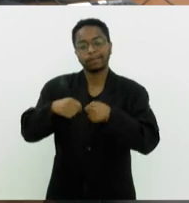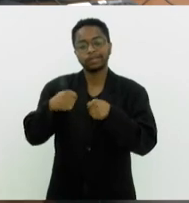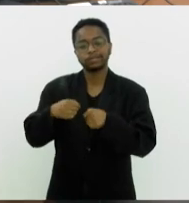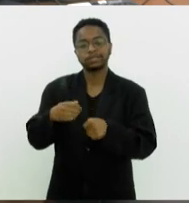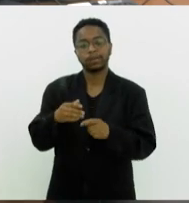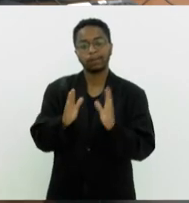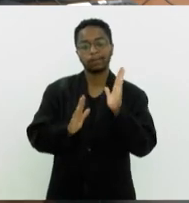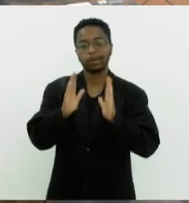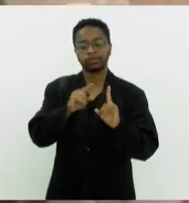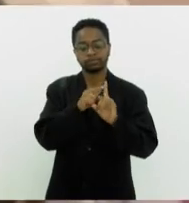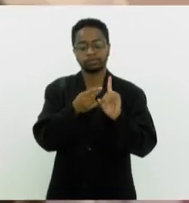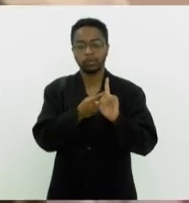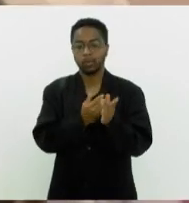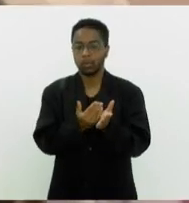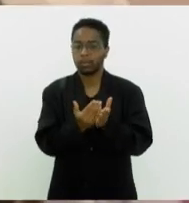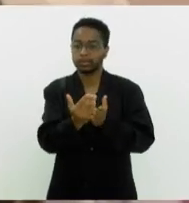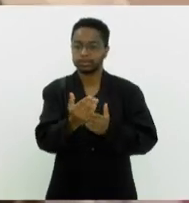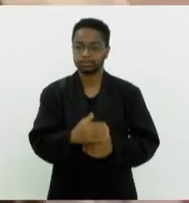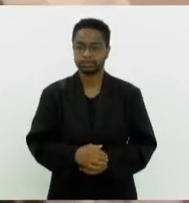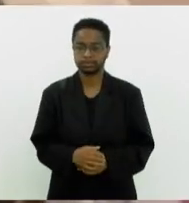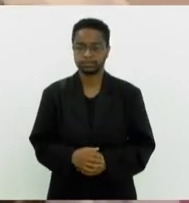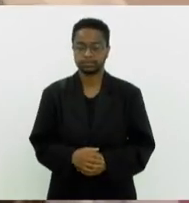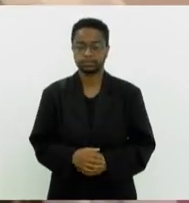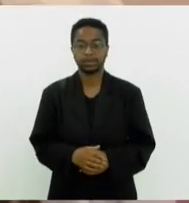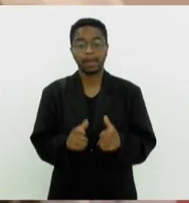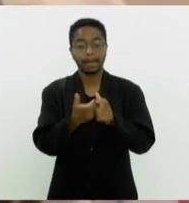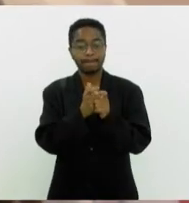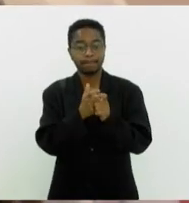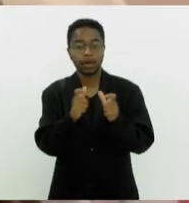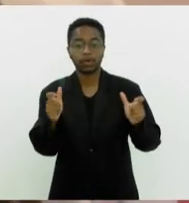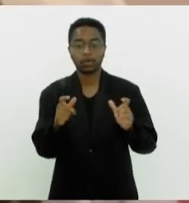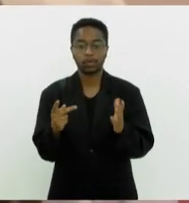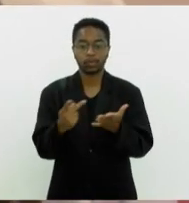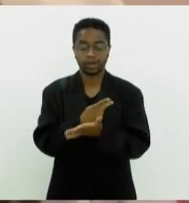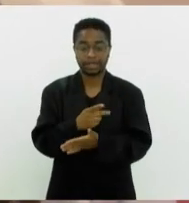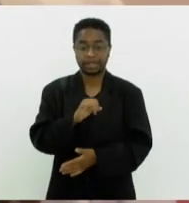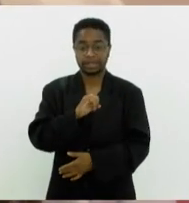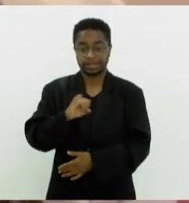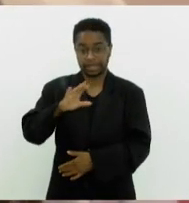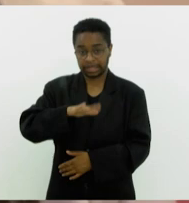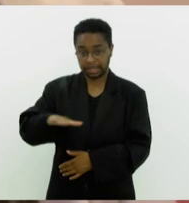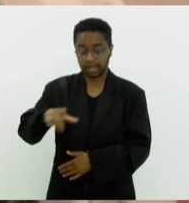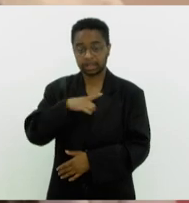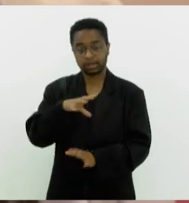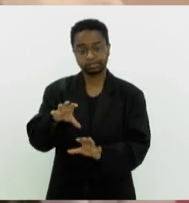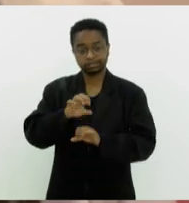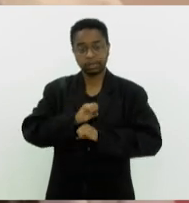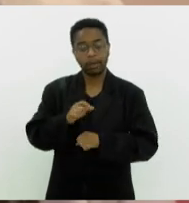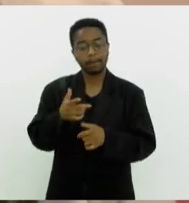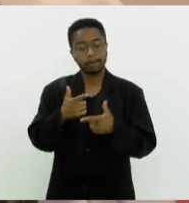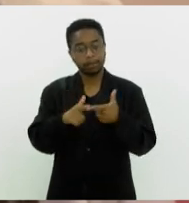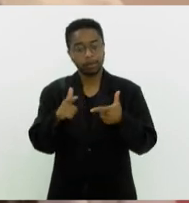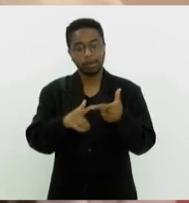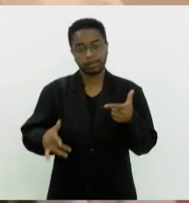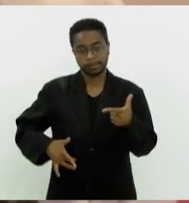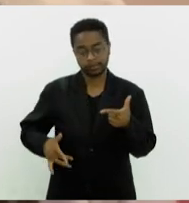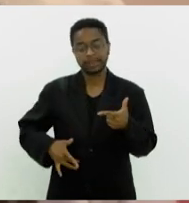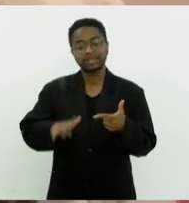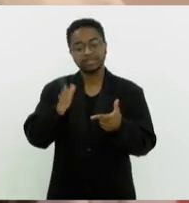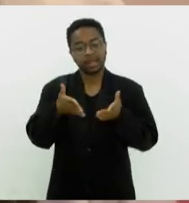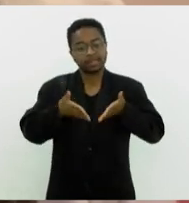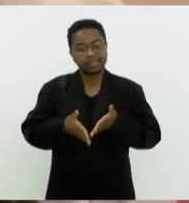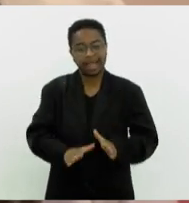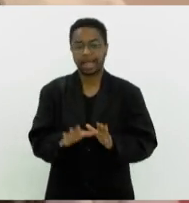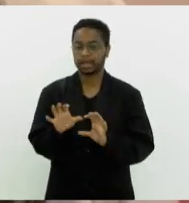na gravidez. Na grande maioria dos casos, a criança que tem problema renal é a criança que já nasce com alguma malformação dos rins e do